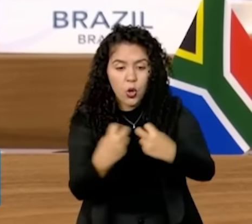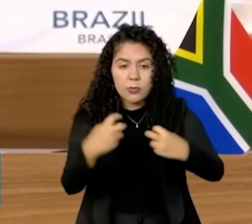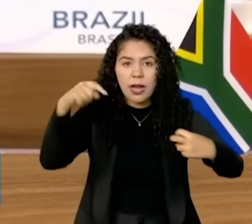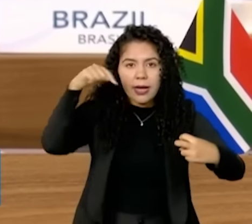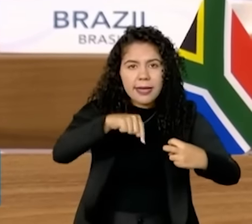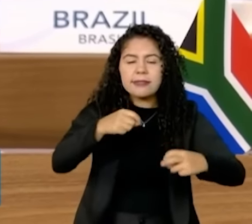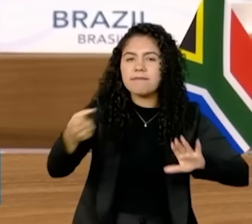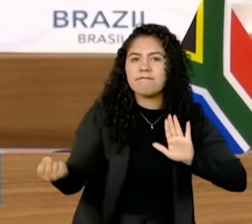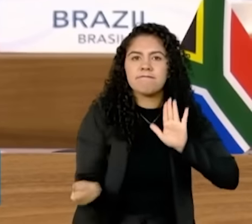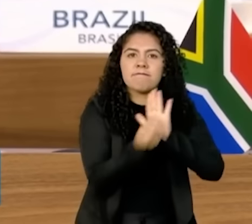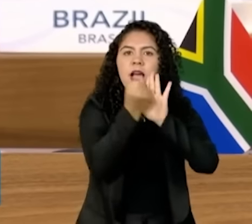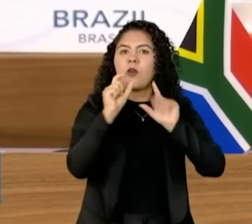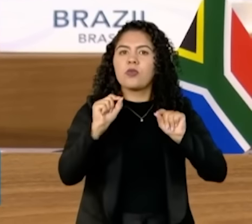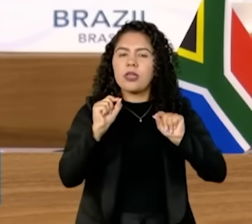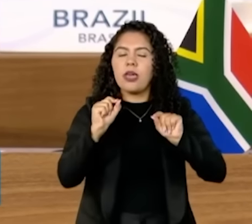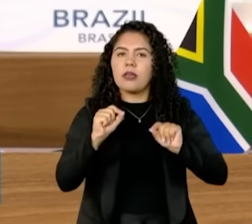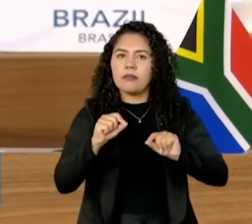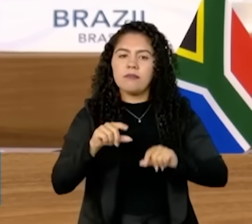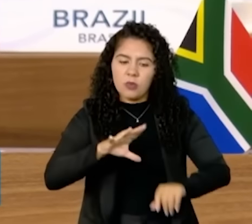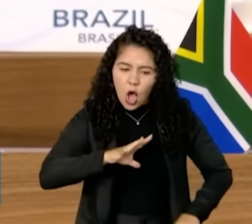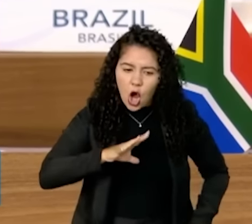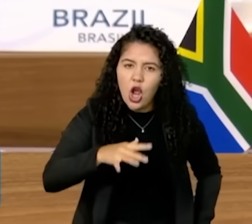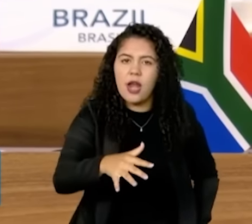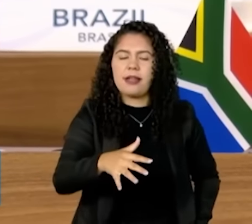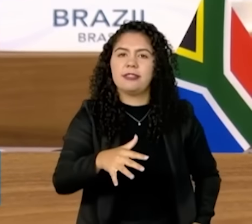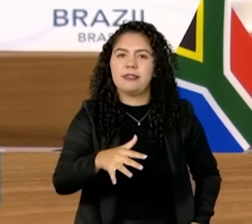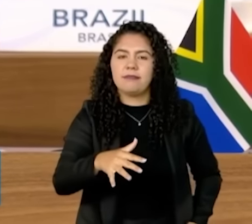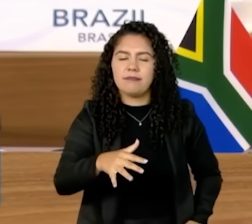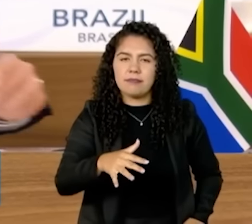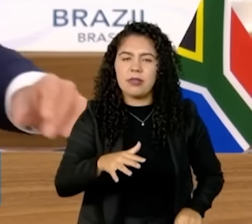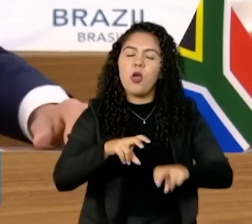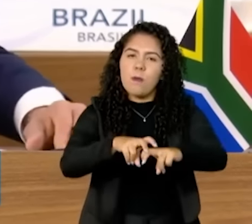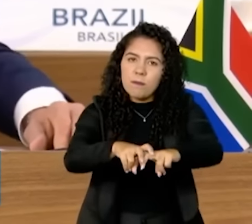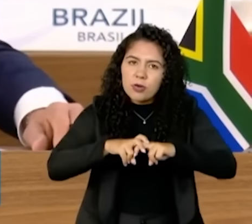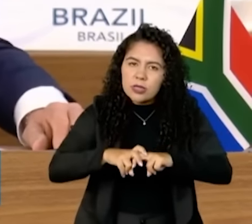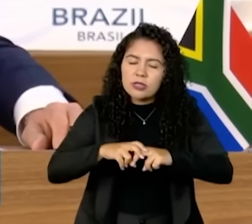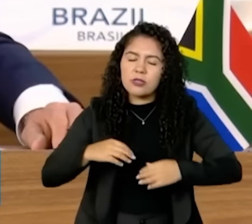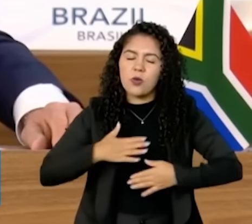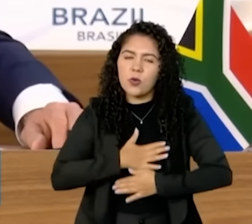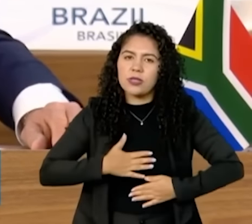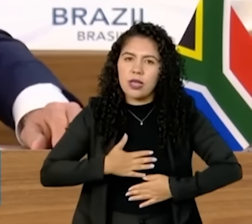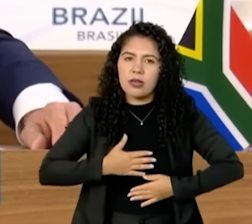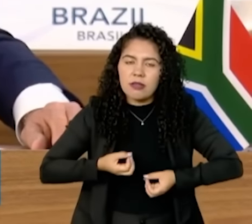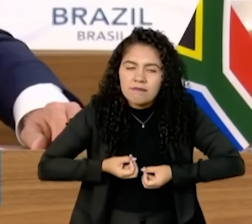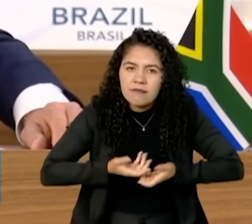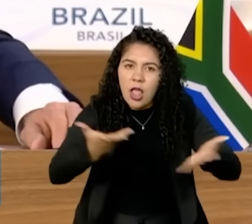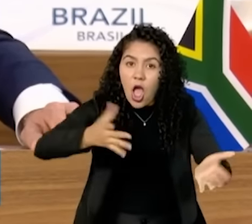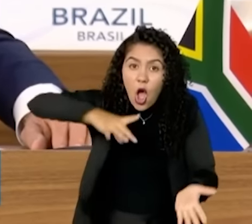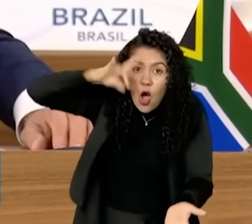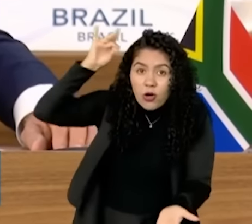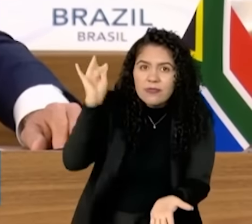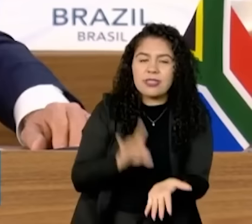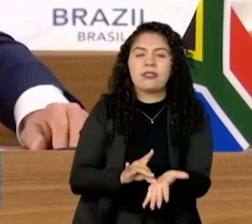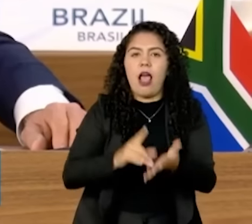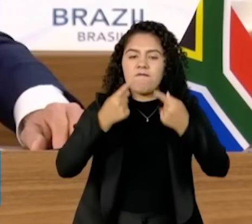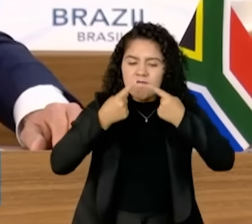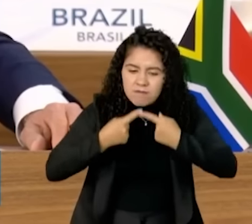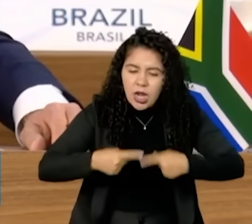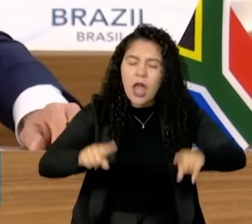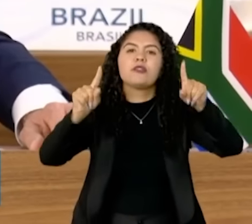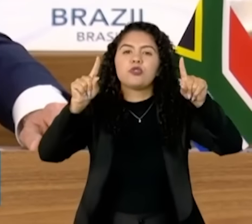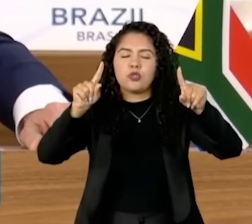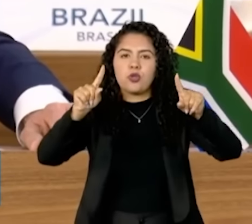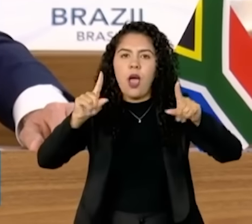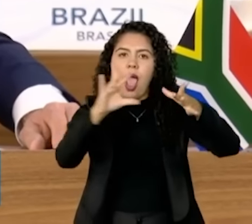marcada pela coragem de agir. Por isso, quero declarar oficialmente lançada